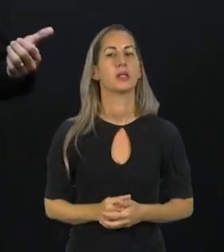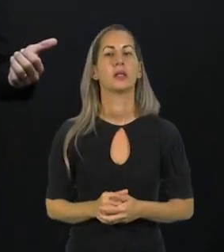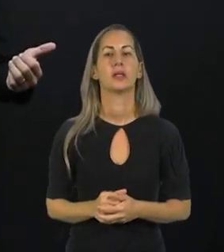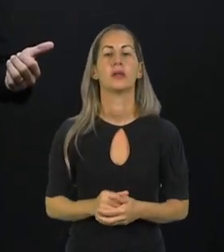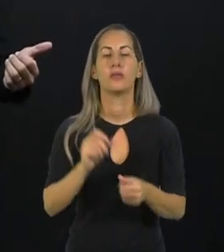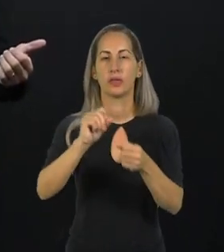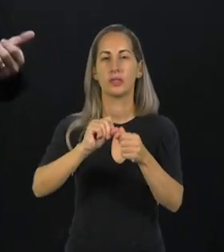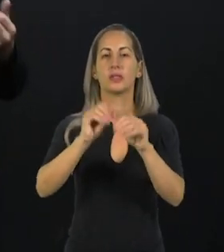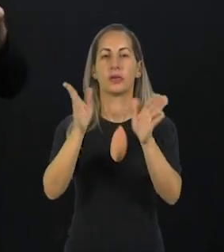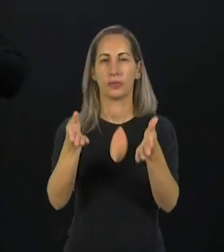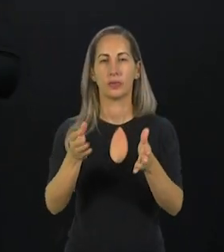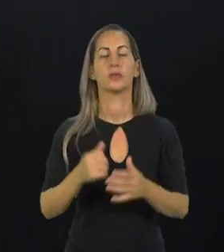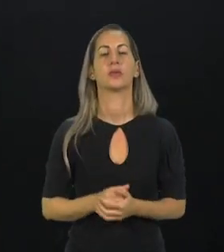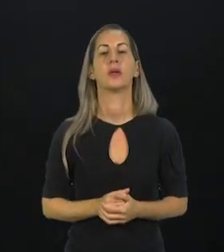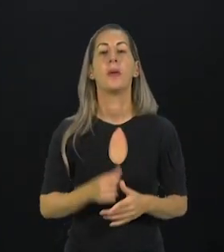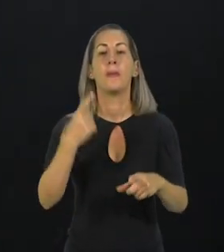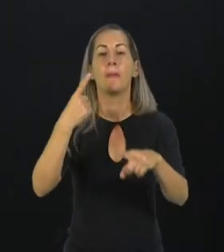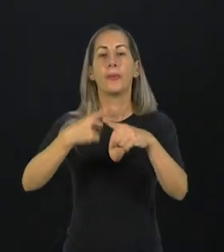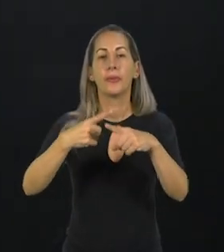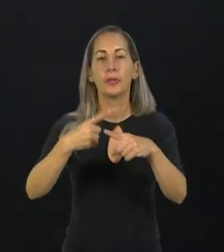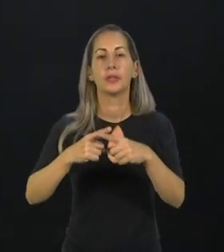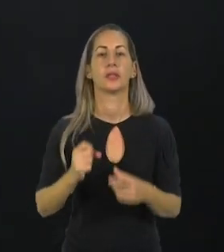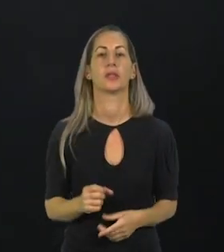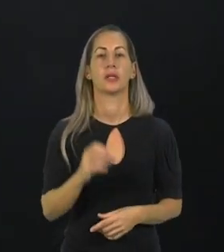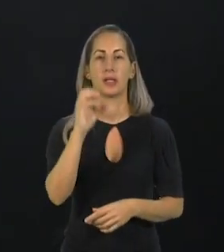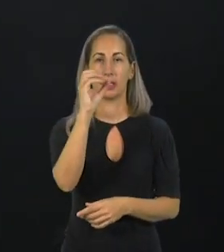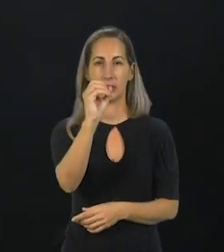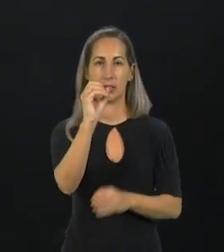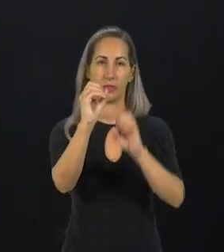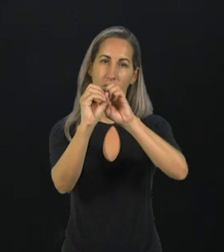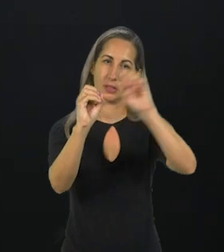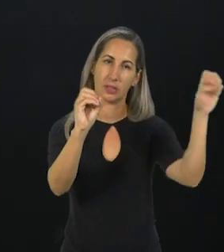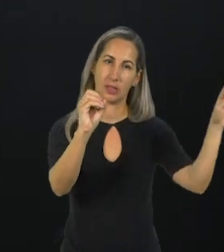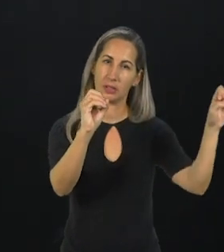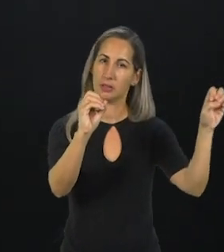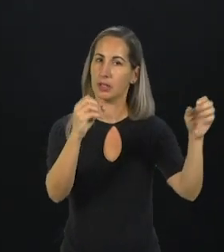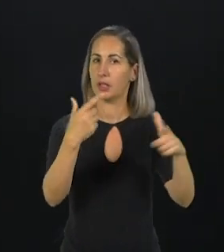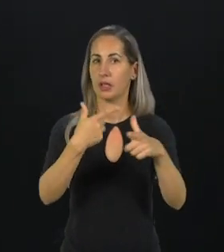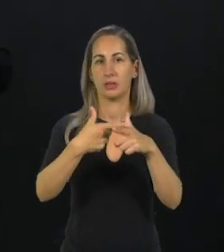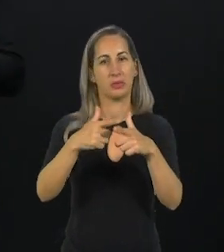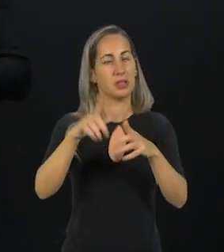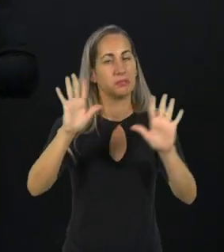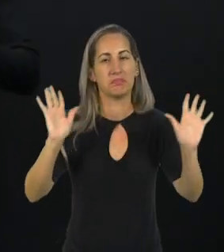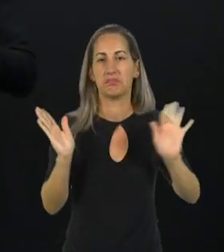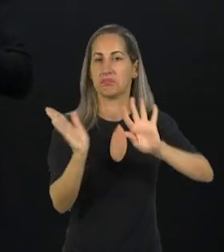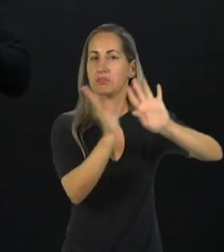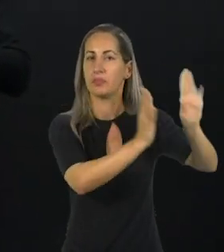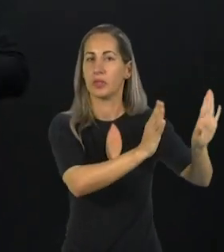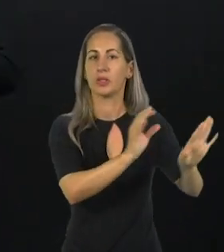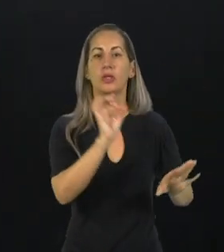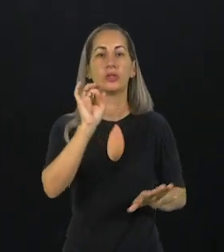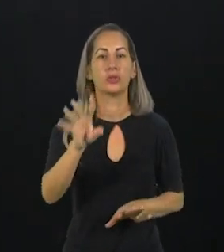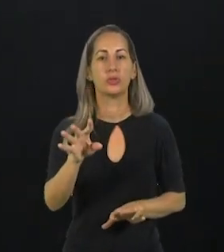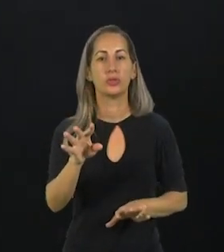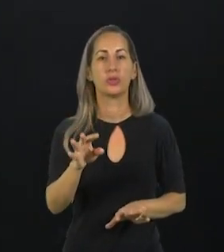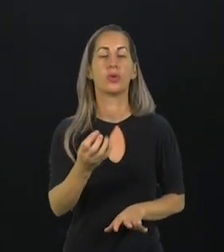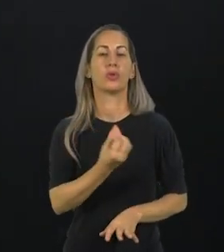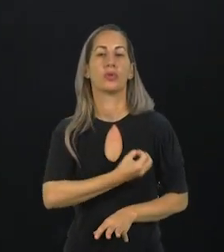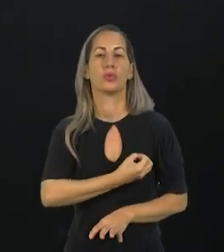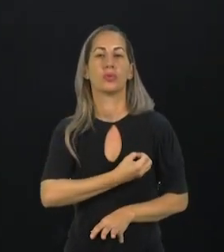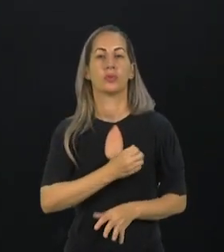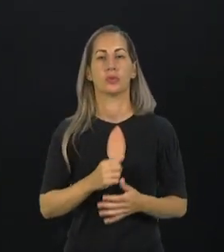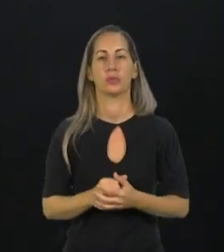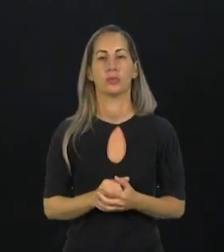gente vai fazer agora, tá? Por quê? Porque zero à esquerda não vale de nada. Eu só vou considerar então o meu número